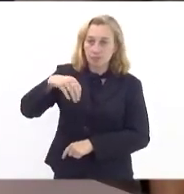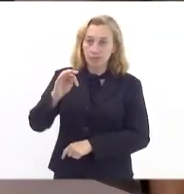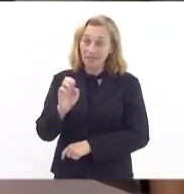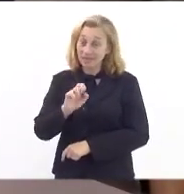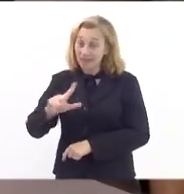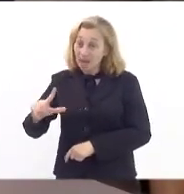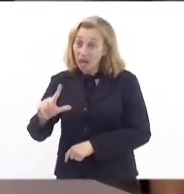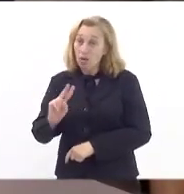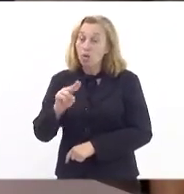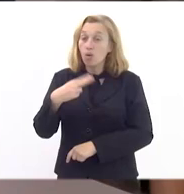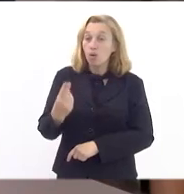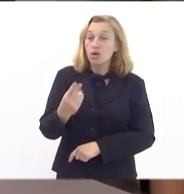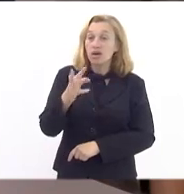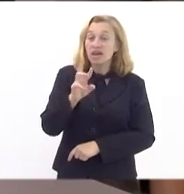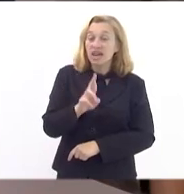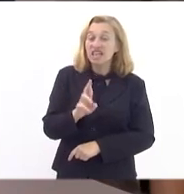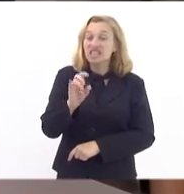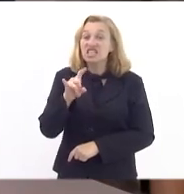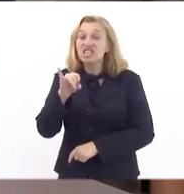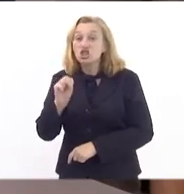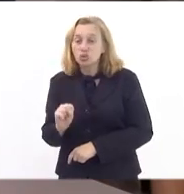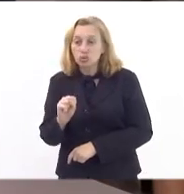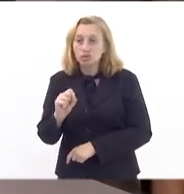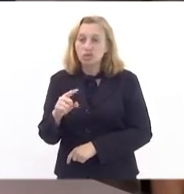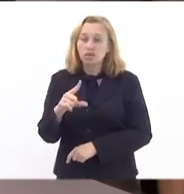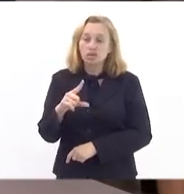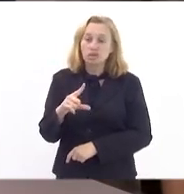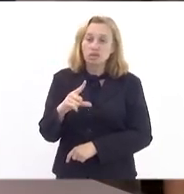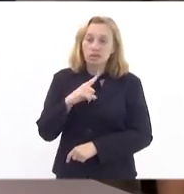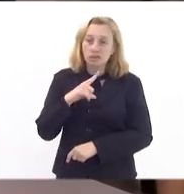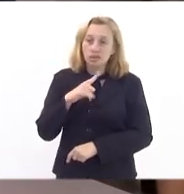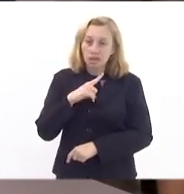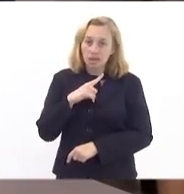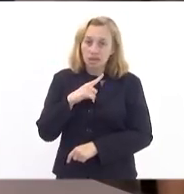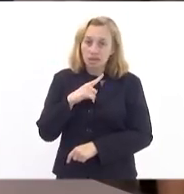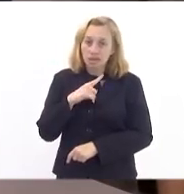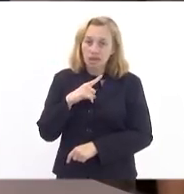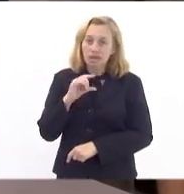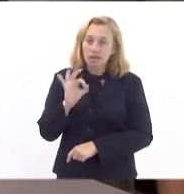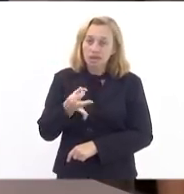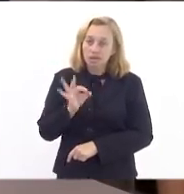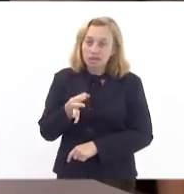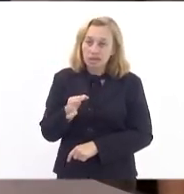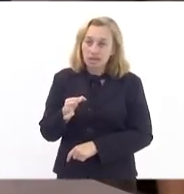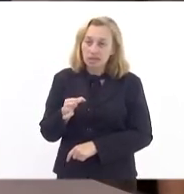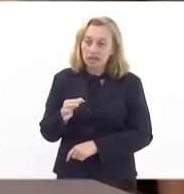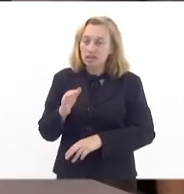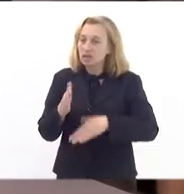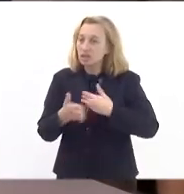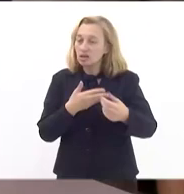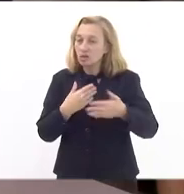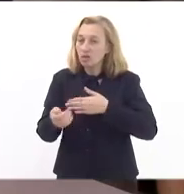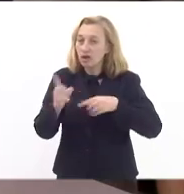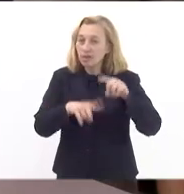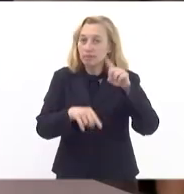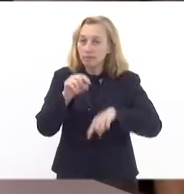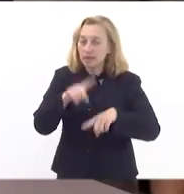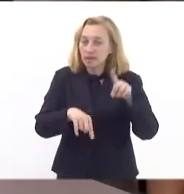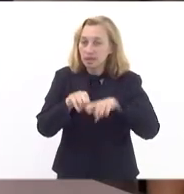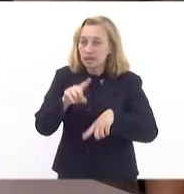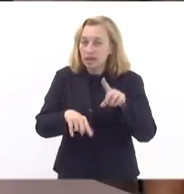ou de resíduos que tem a identificação da procedência de todo e qualquer material que seja de um depósito